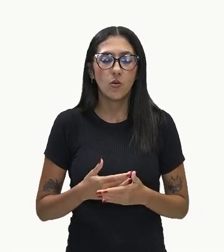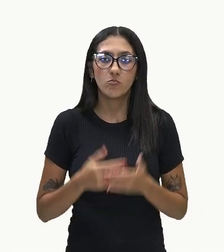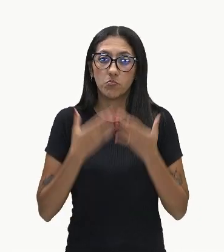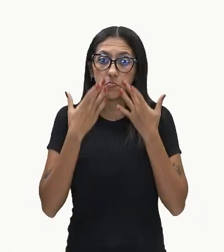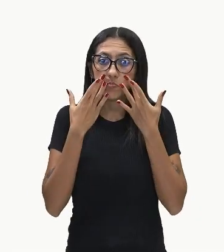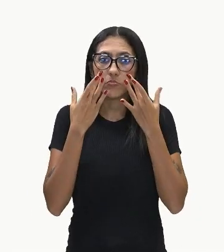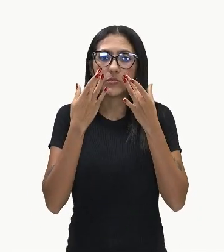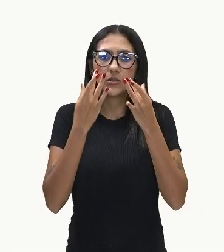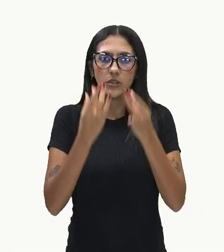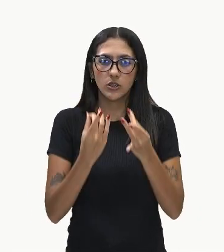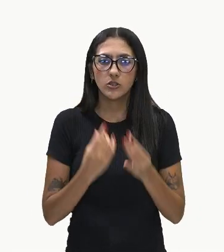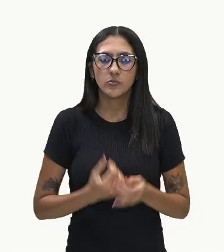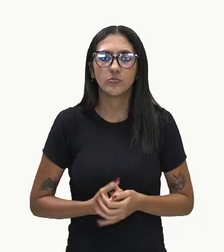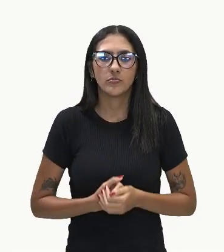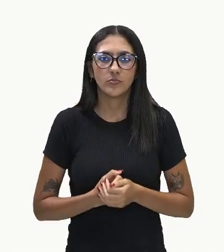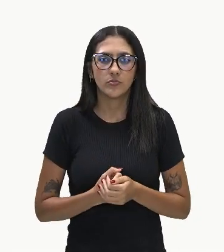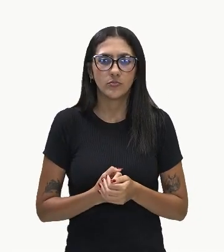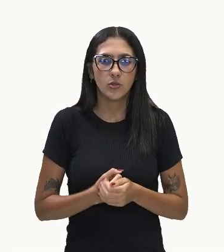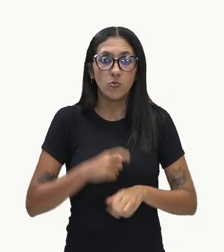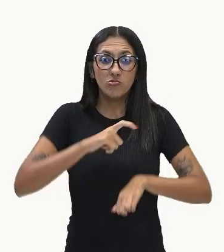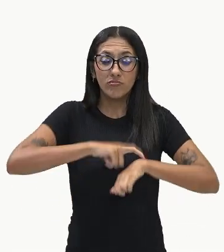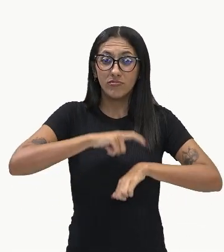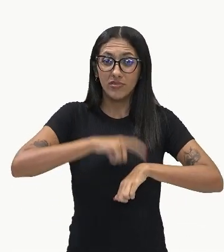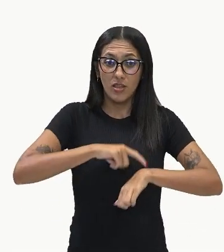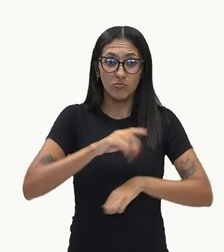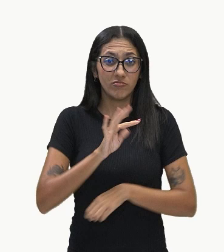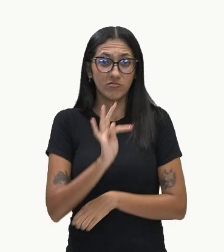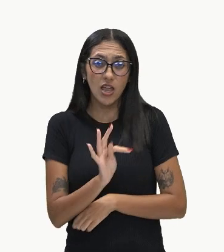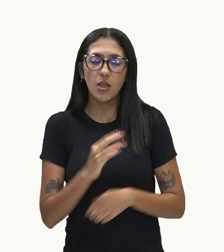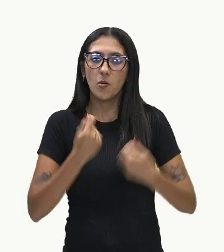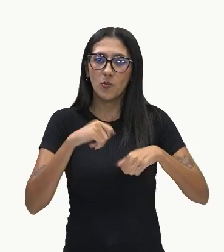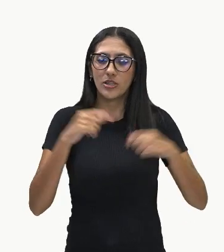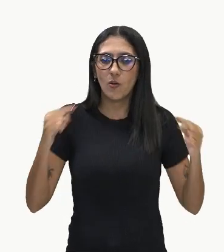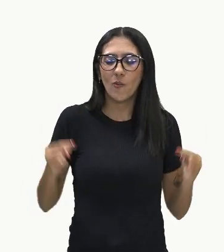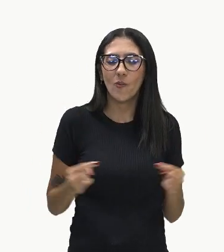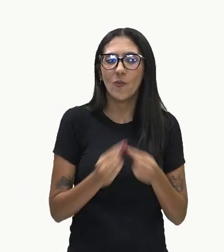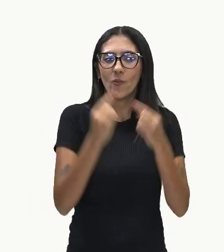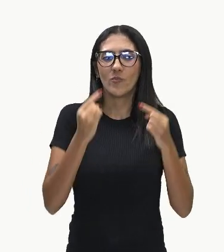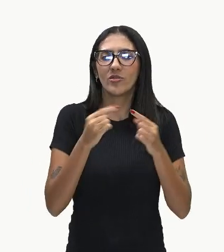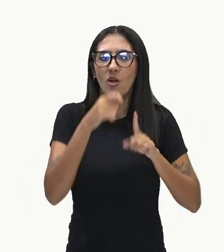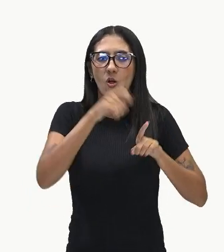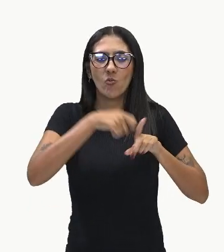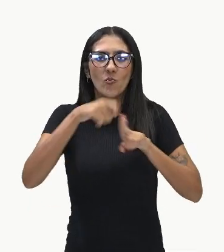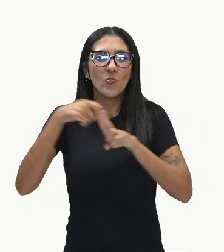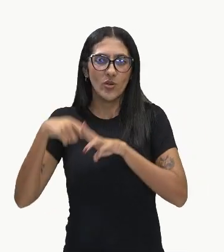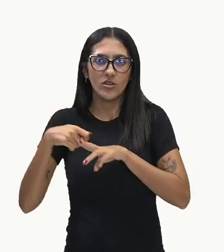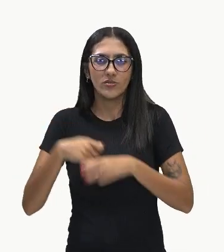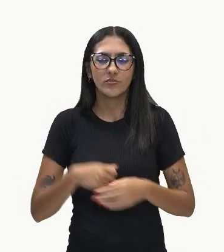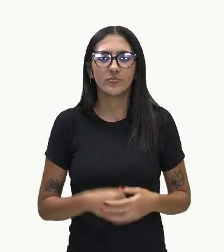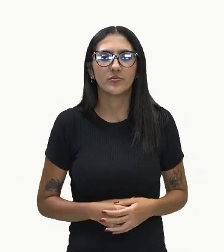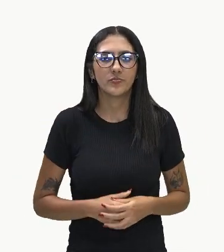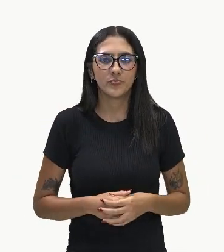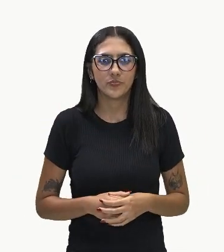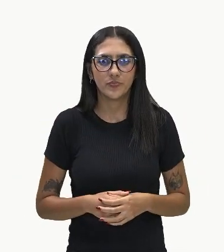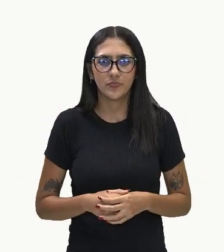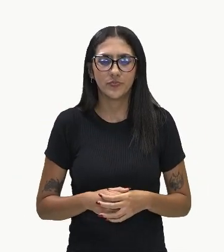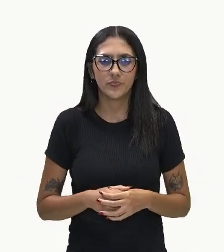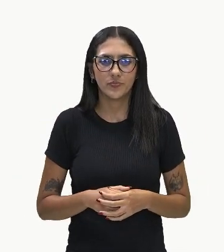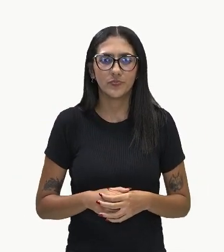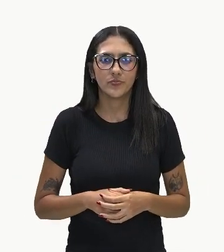porque o meu tempo também tem que ser em meses. Ok? Então, o valor, no caso,